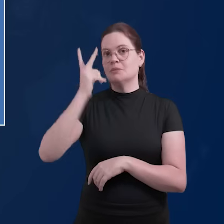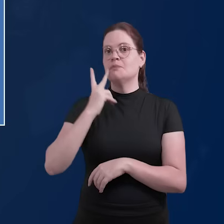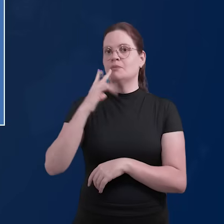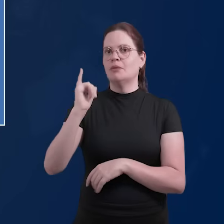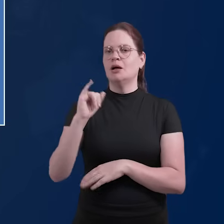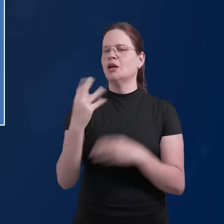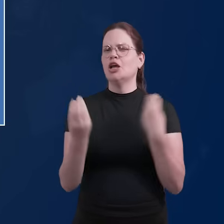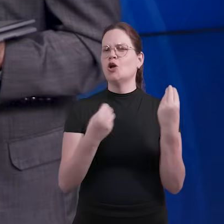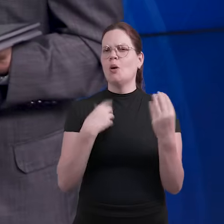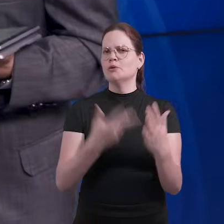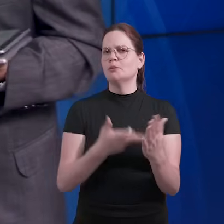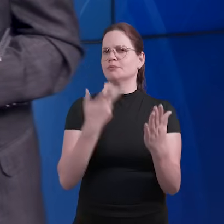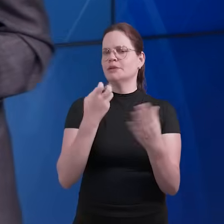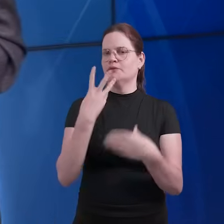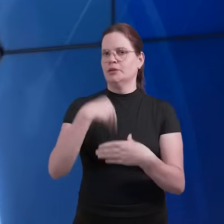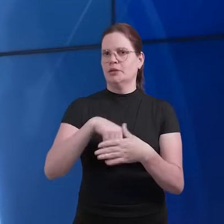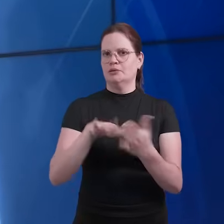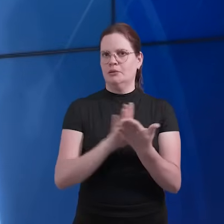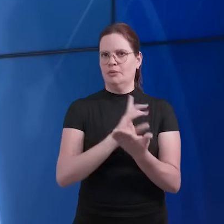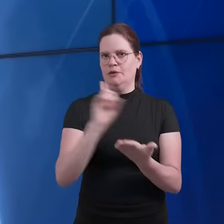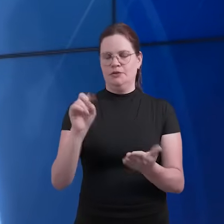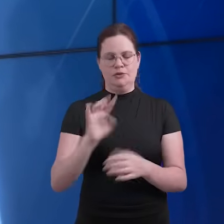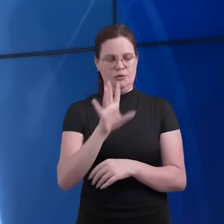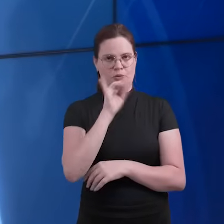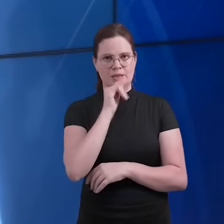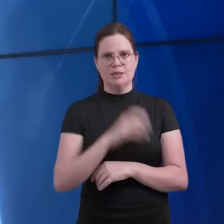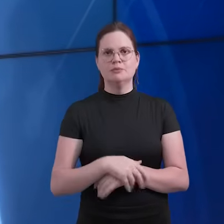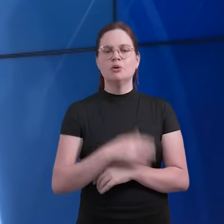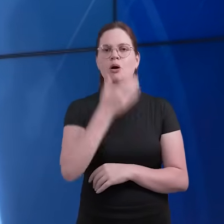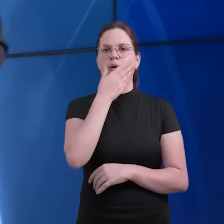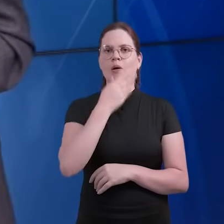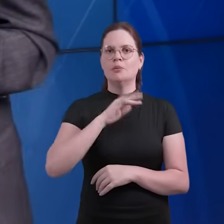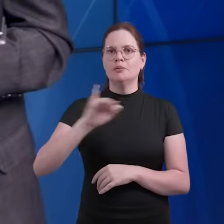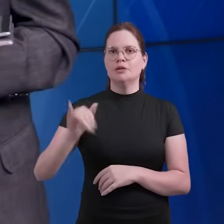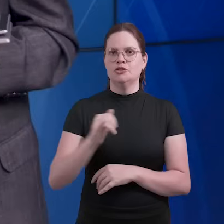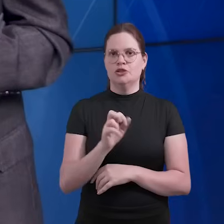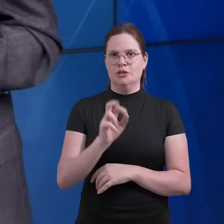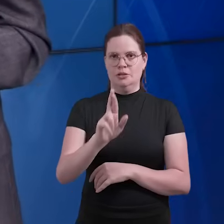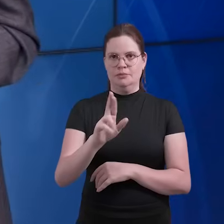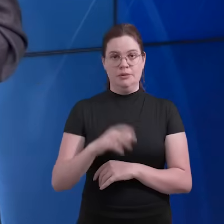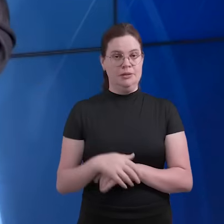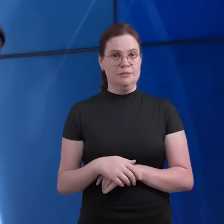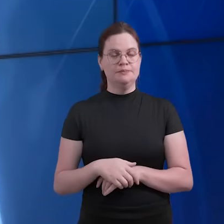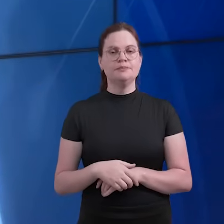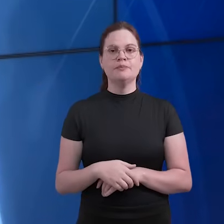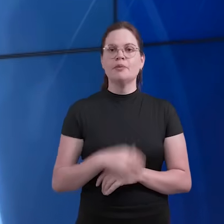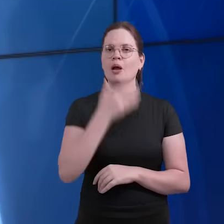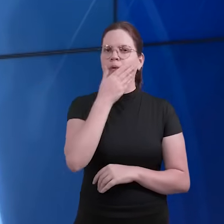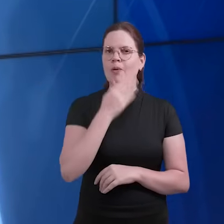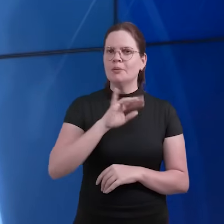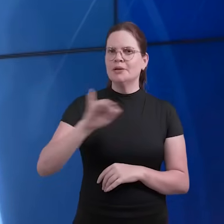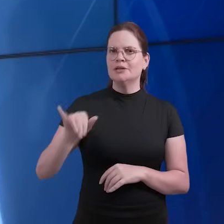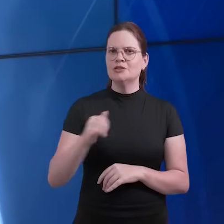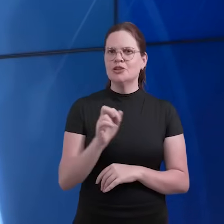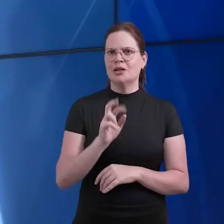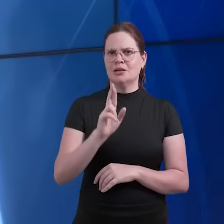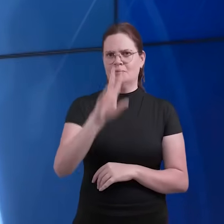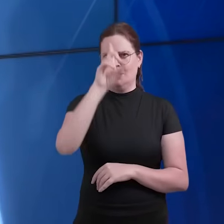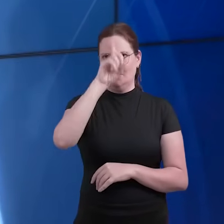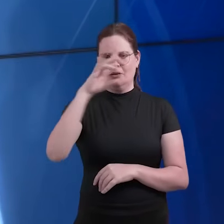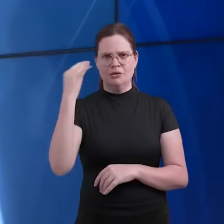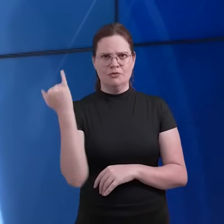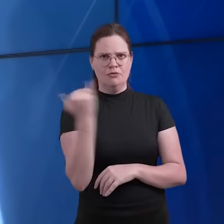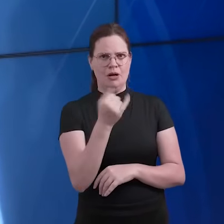isso na Bíblia? Então vamos lá. Na Bíblia você vai ver, por exemplo, a situação de Jeremias. Para Jeremias, Deus mostrou que